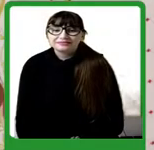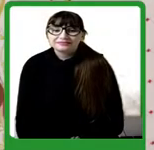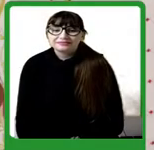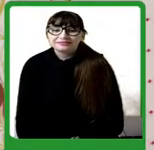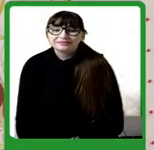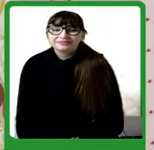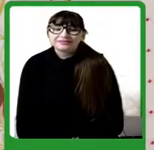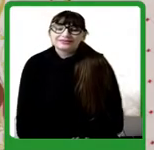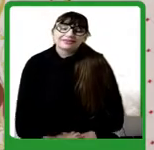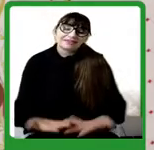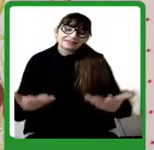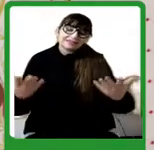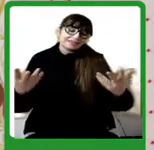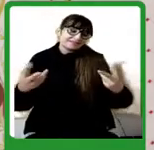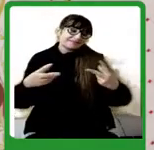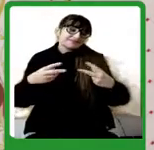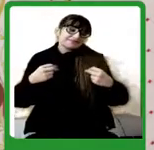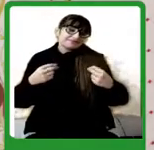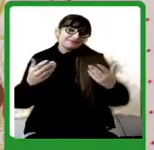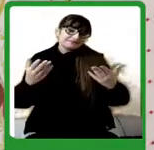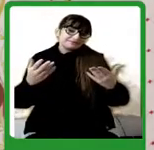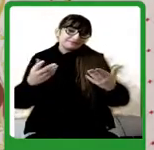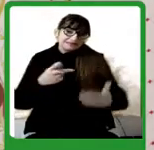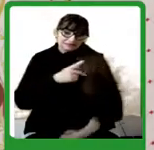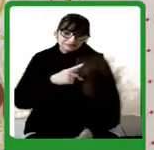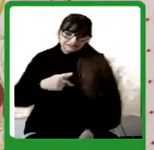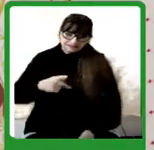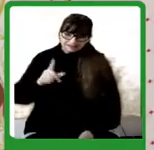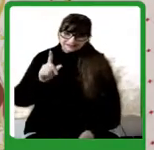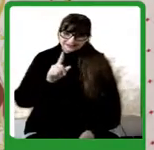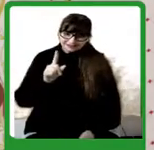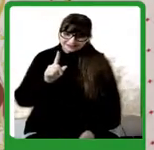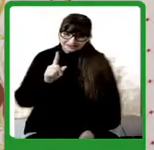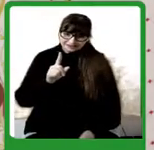Popa, popa, popa, presidente. Olha popa. Que bonito, meu.